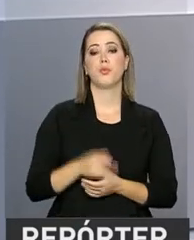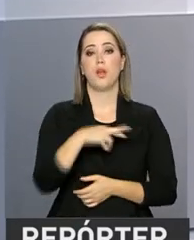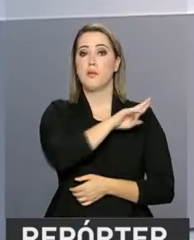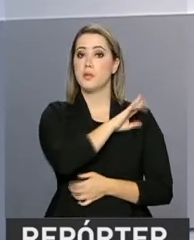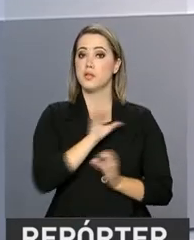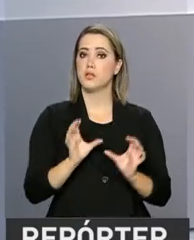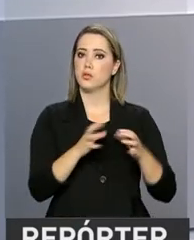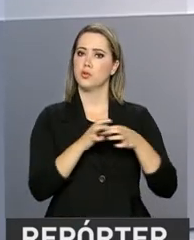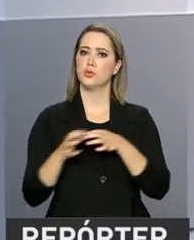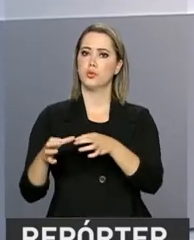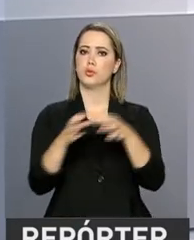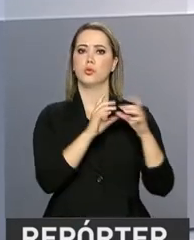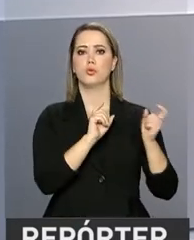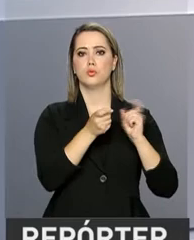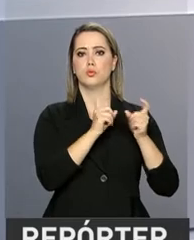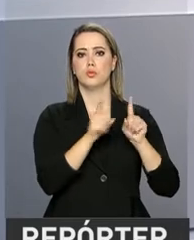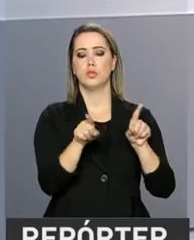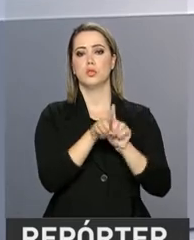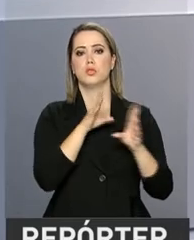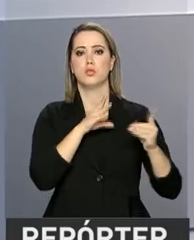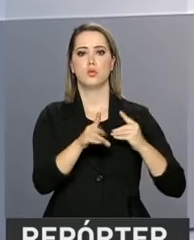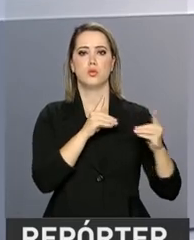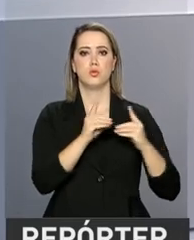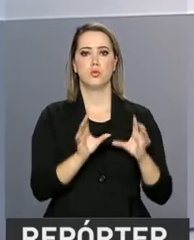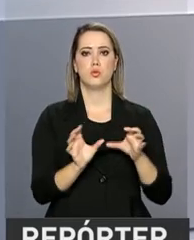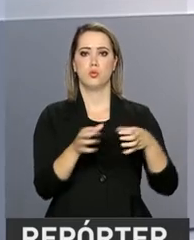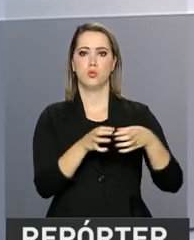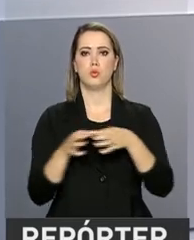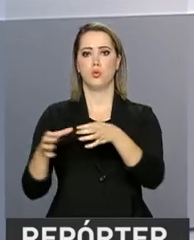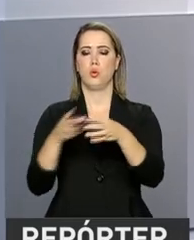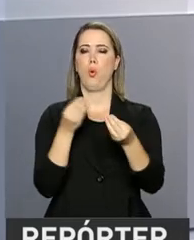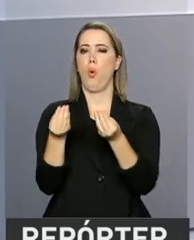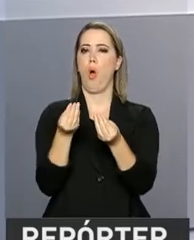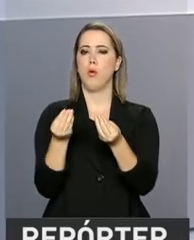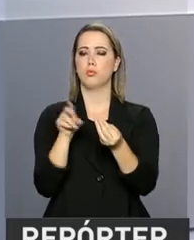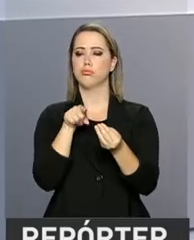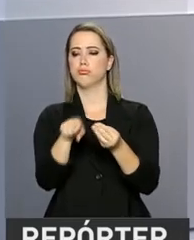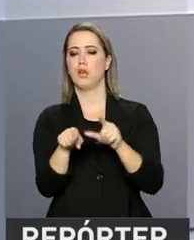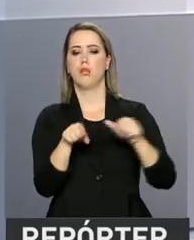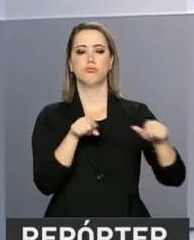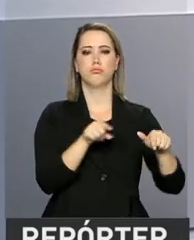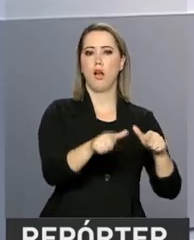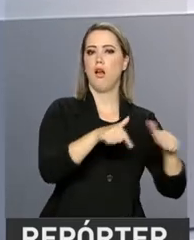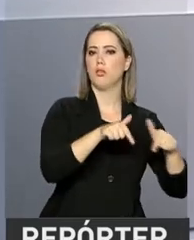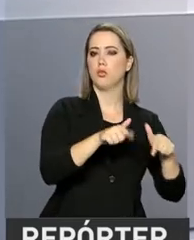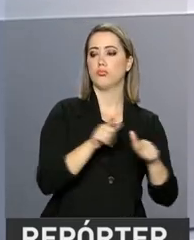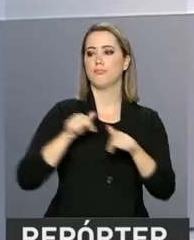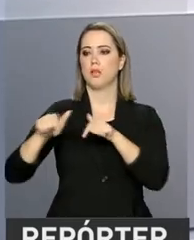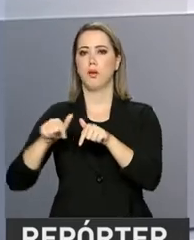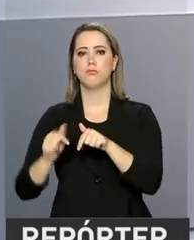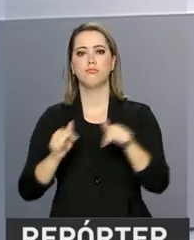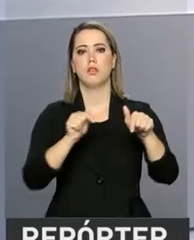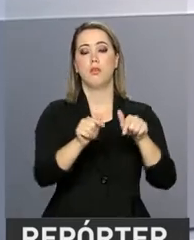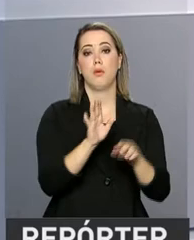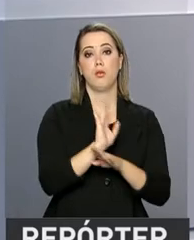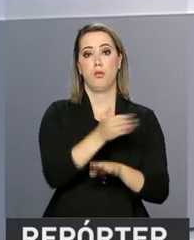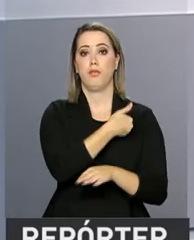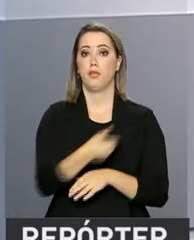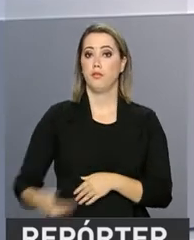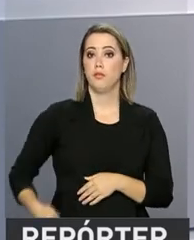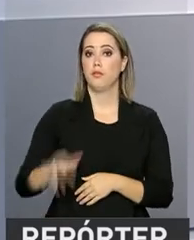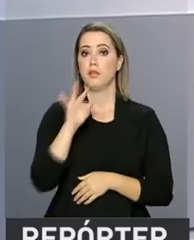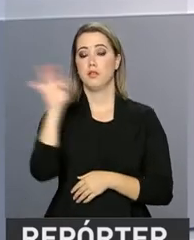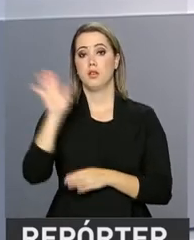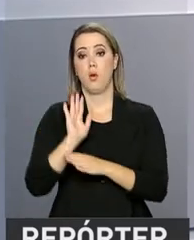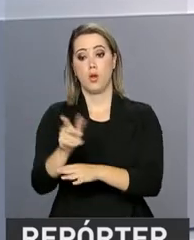representantes de diversos órgãos do executivo discutiram como cada setor poderá contribuir para que a união ao sininho